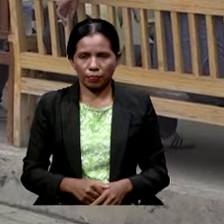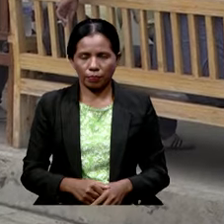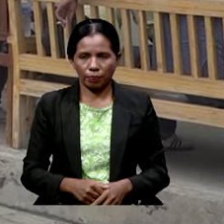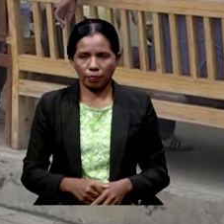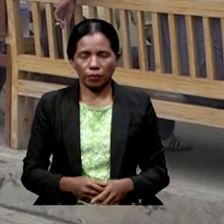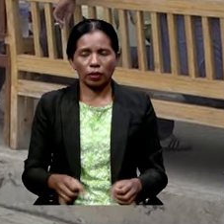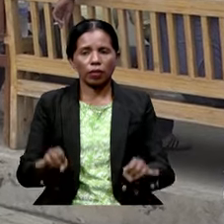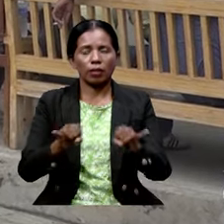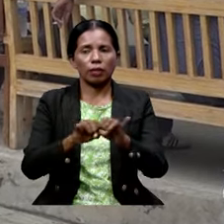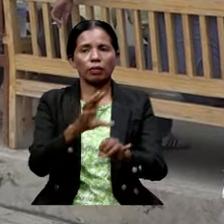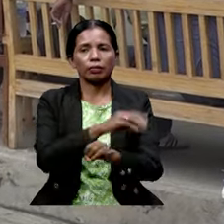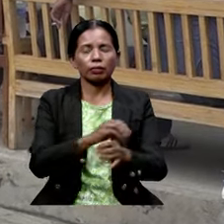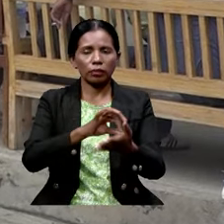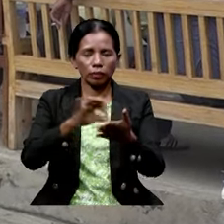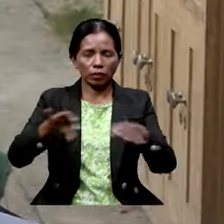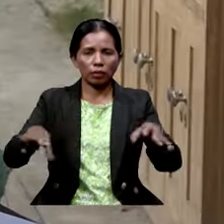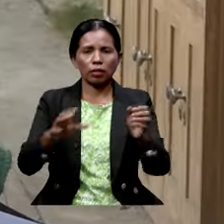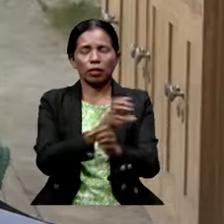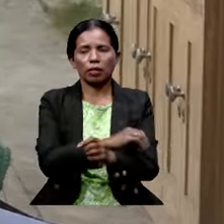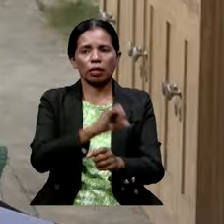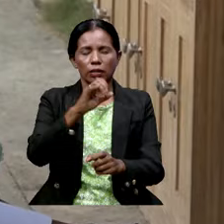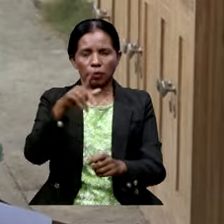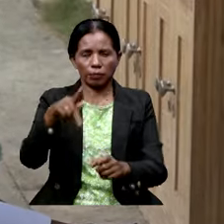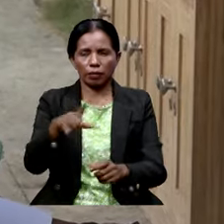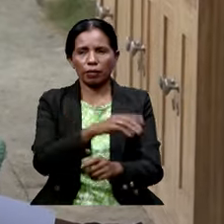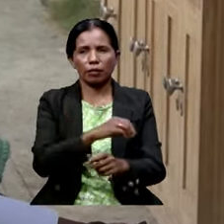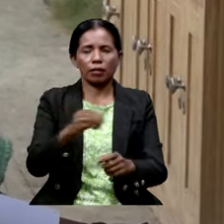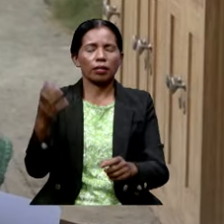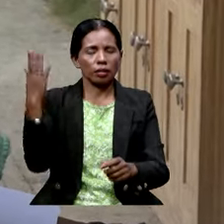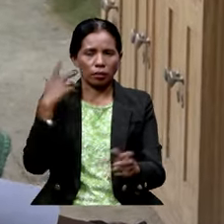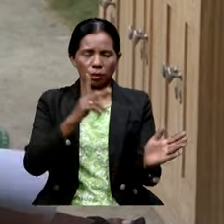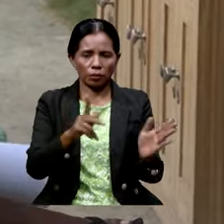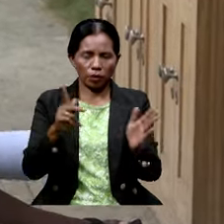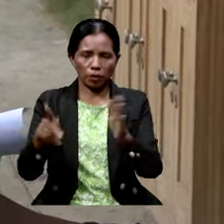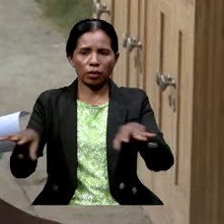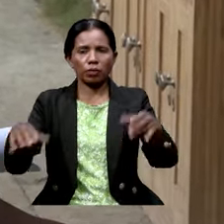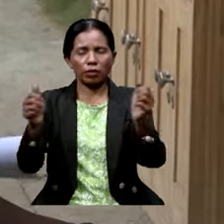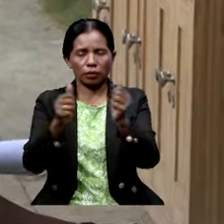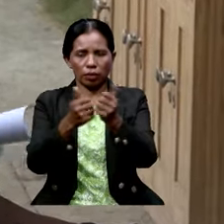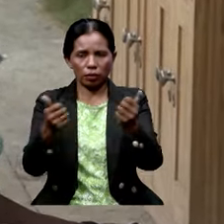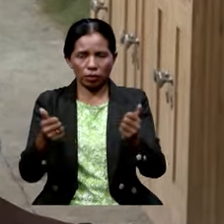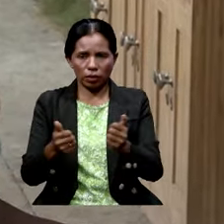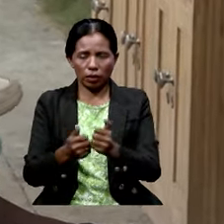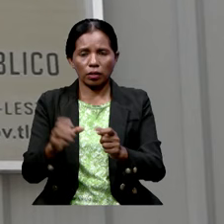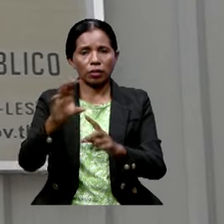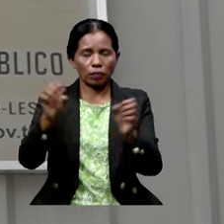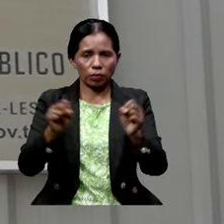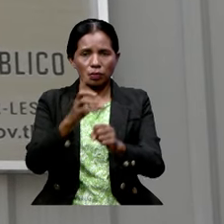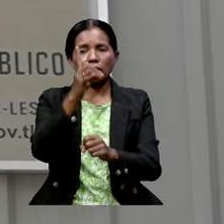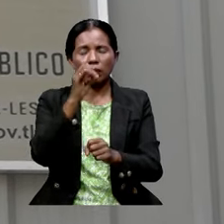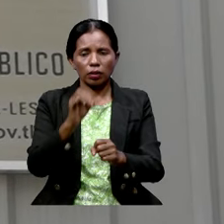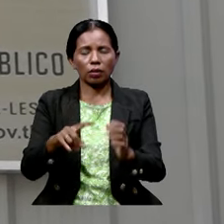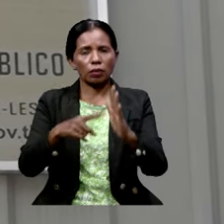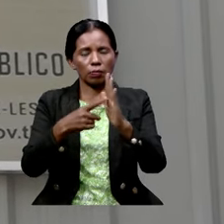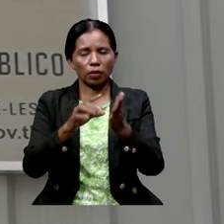Instituto Público Serviço Registro Verificação Empresarial, antes né, e ao no plano, a tu coordena a autoridade local Sira e capital dele, a tu rua